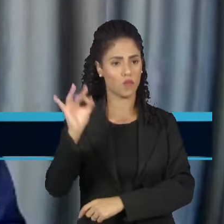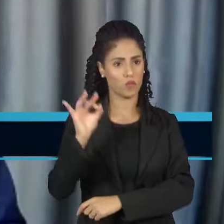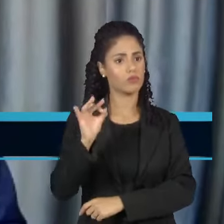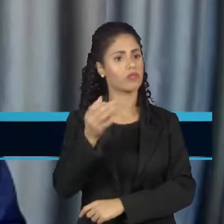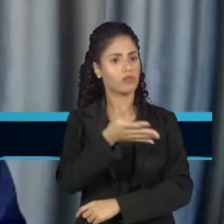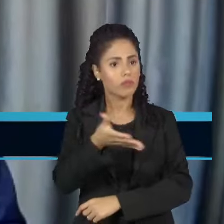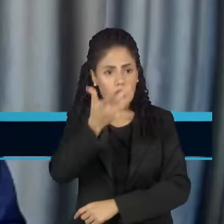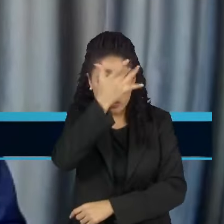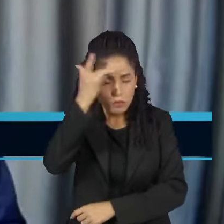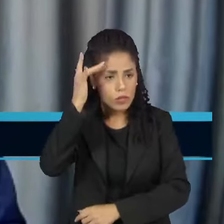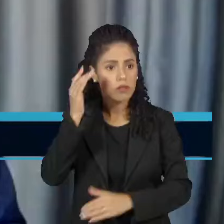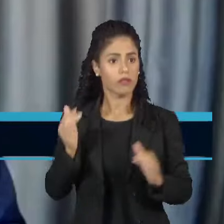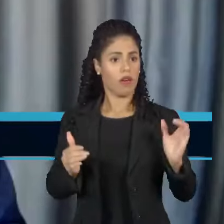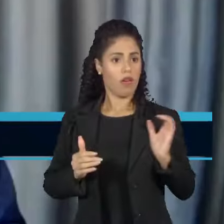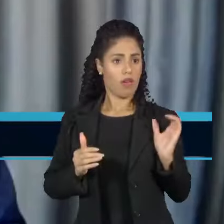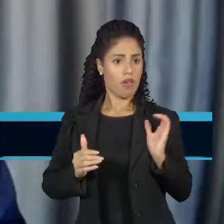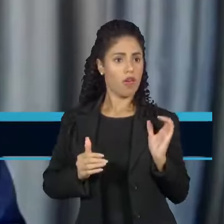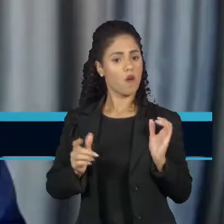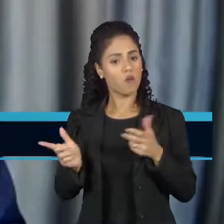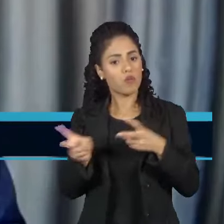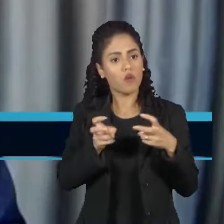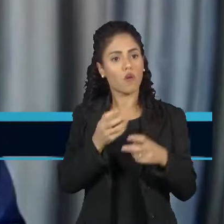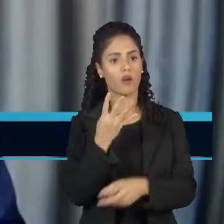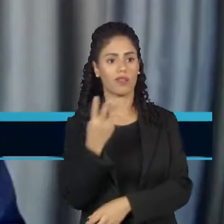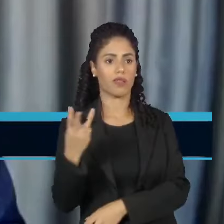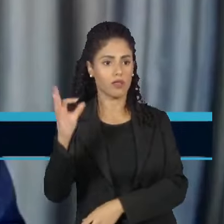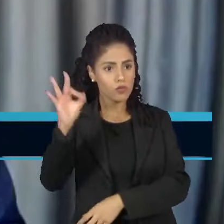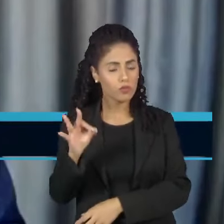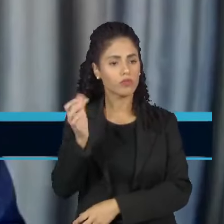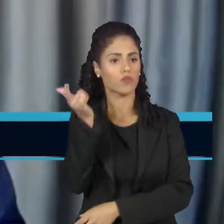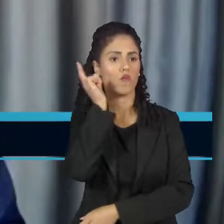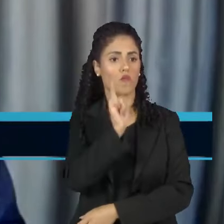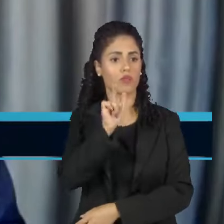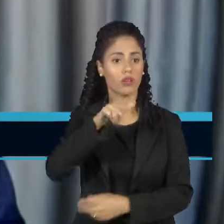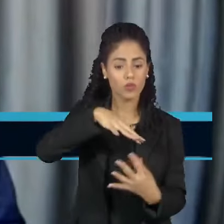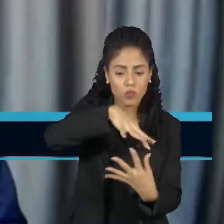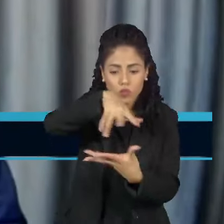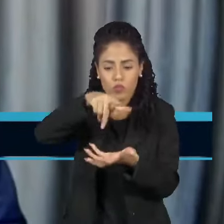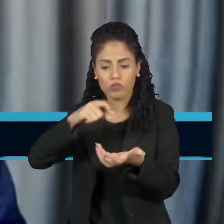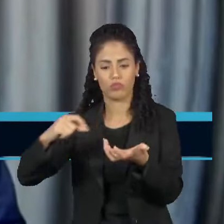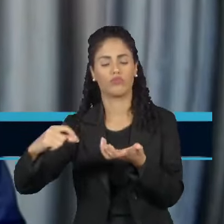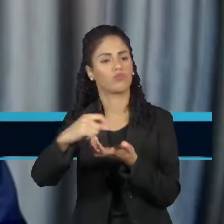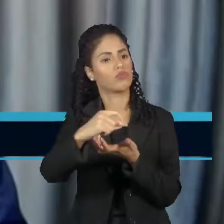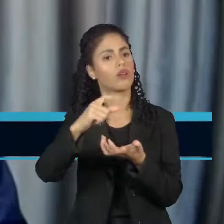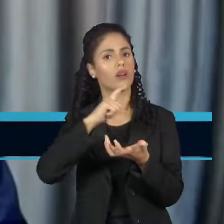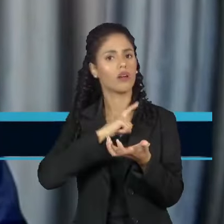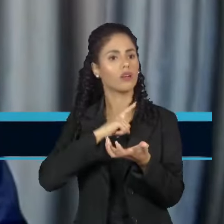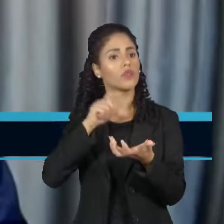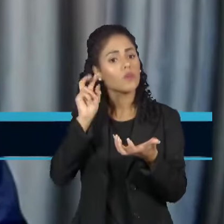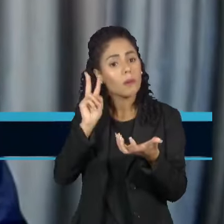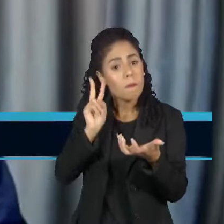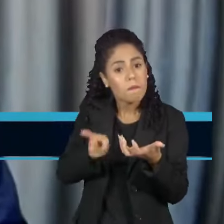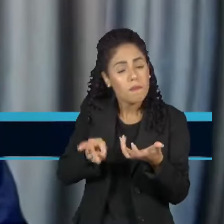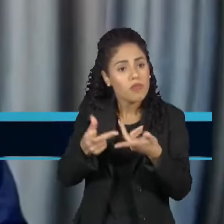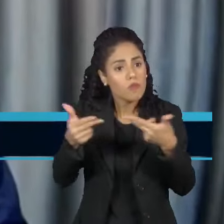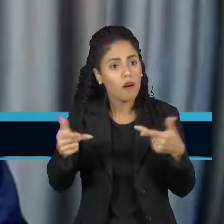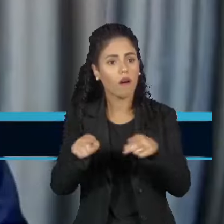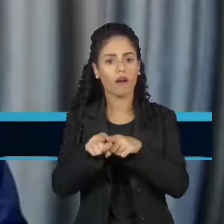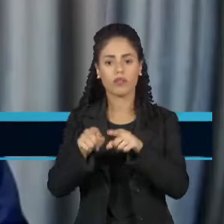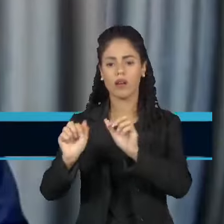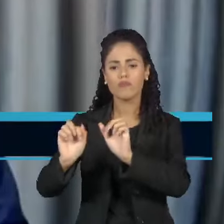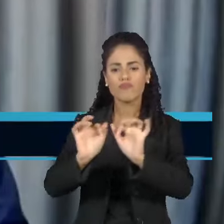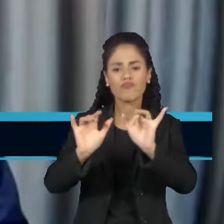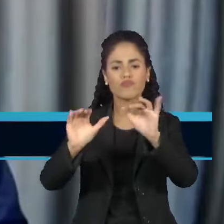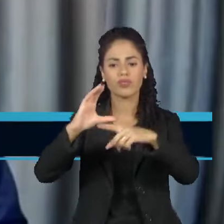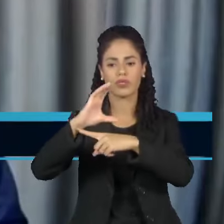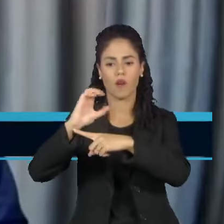rico detém 43% dos ativos financeiros mundiais e emitem a mesma quantidade de carbono